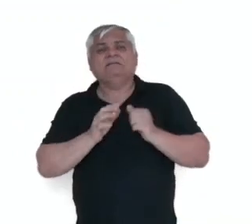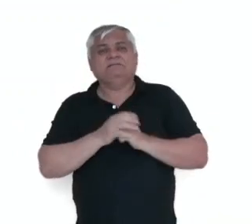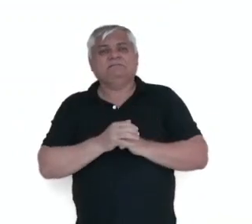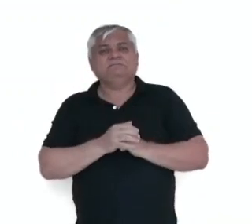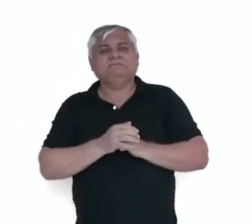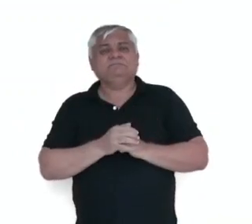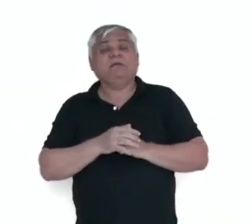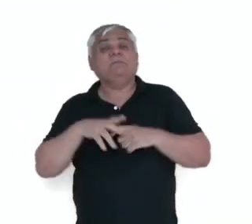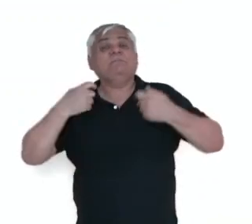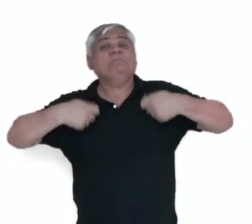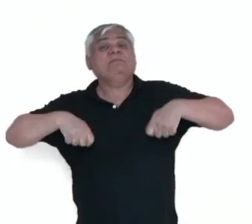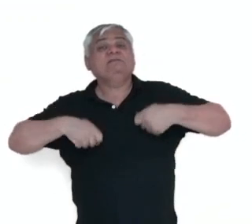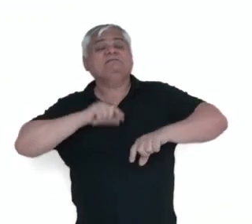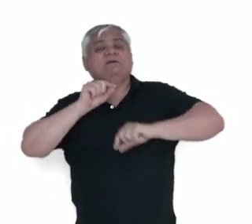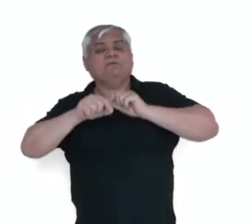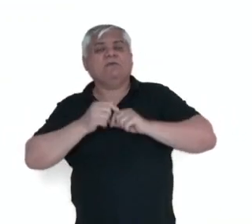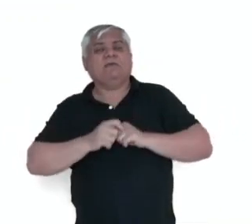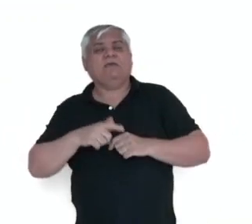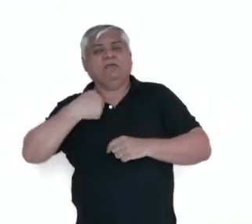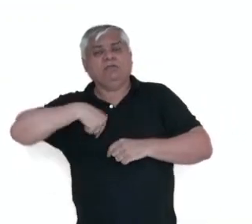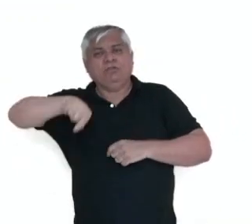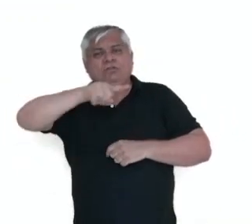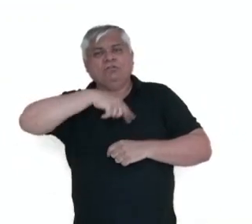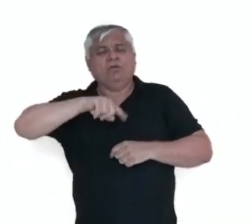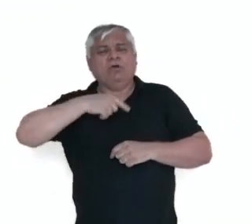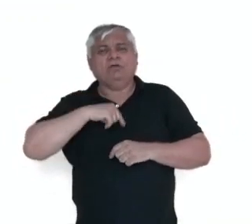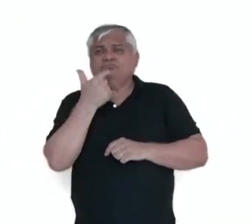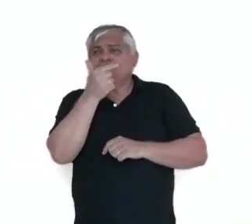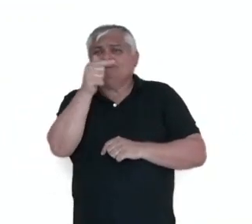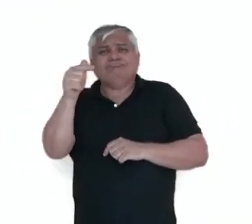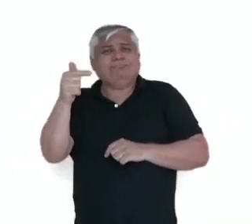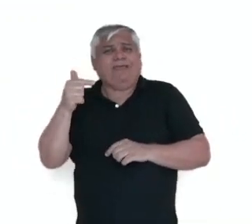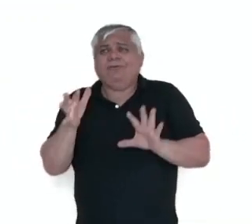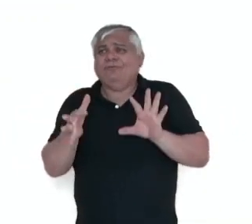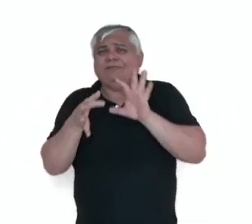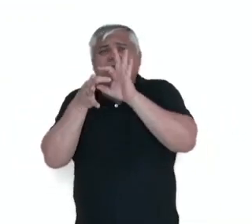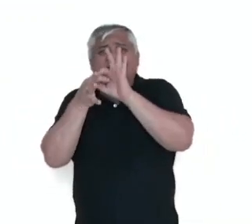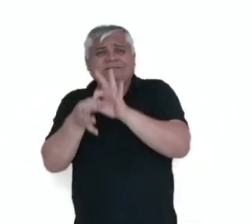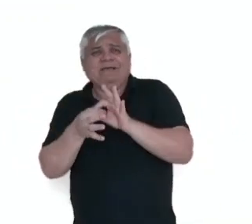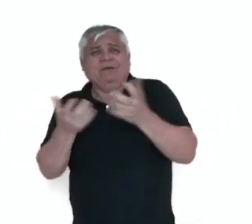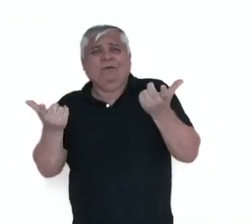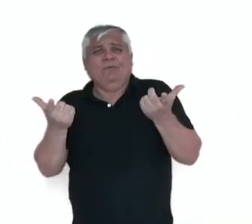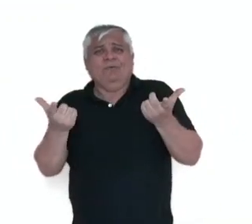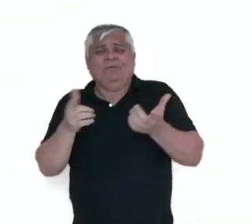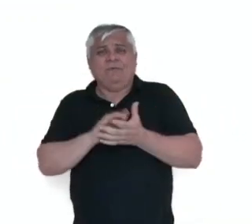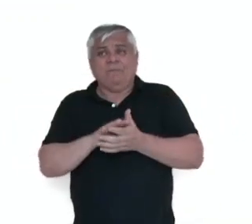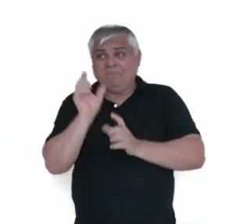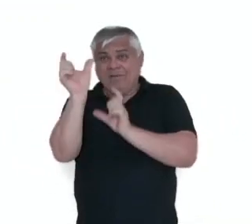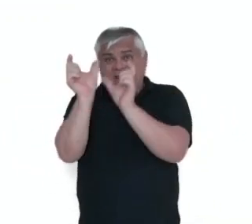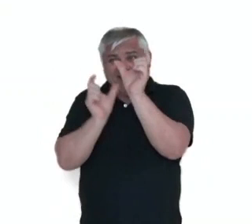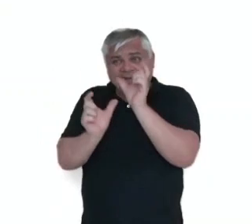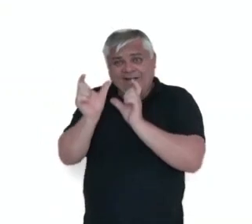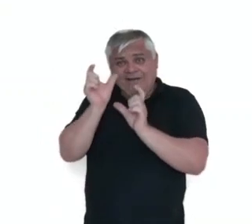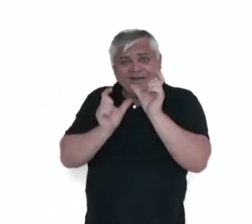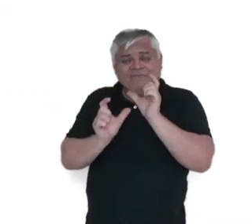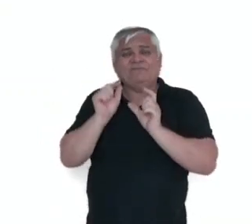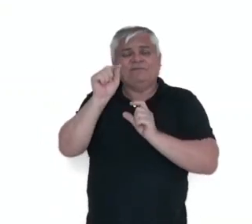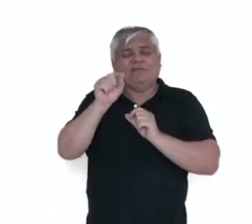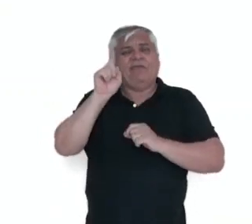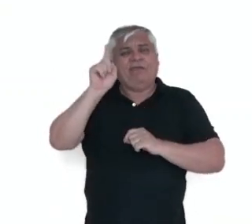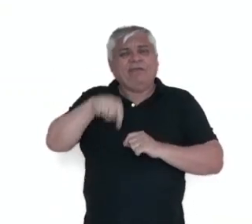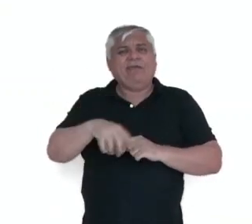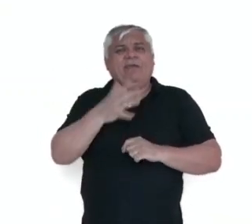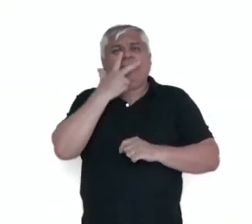necessária parece ser a de que não temos ideia alguma de conexão ou poder e que estas palavras são